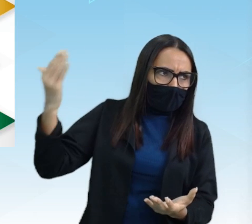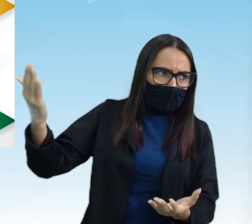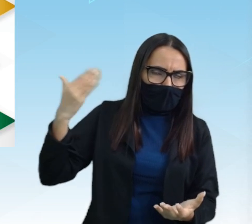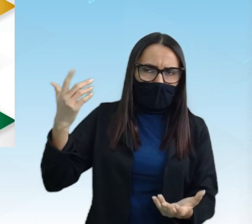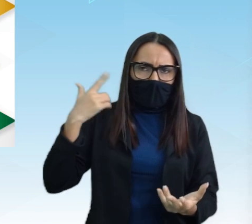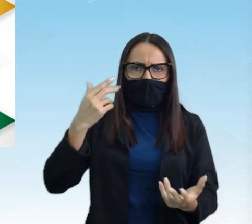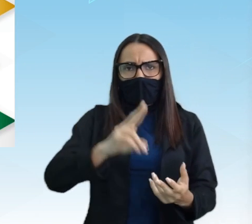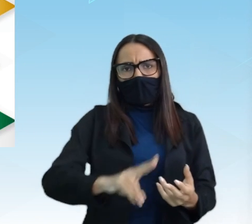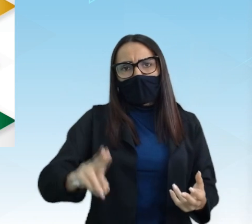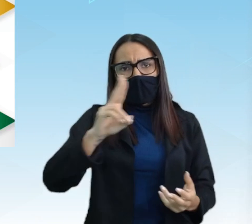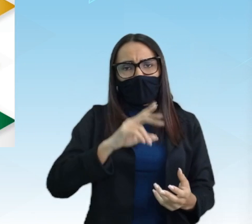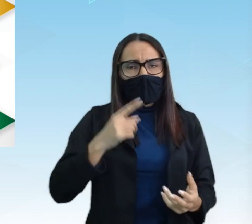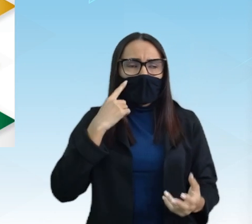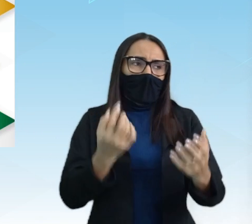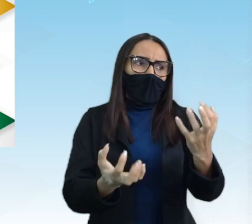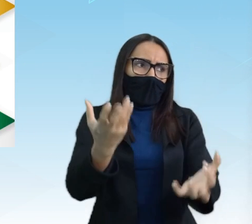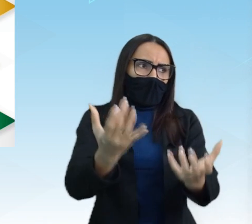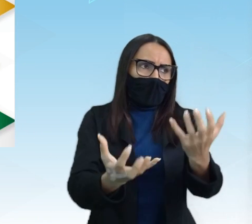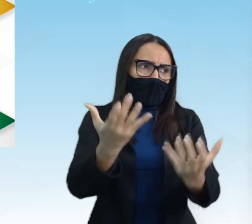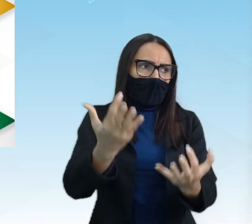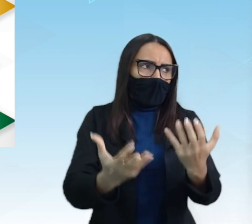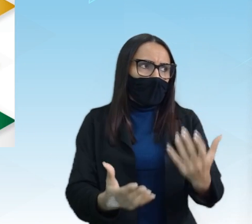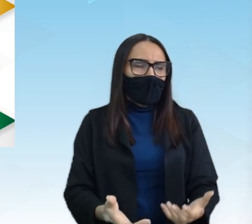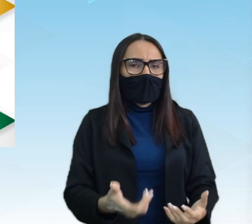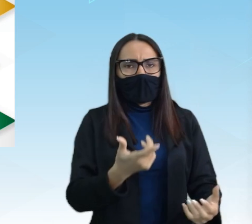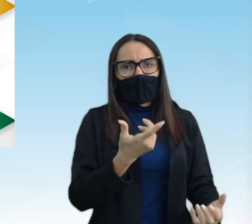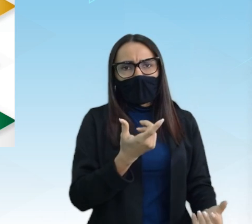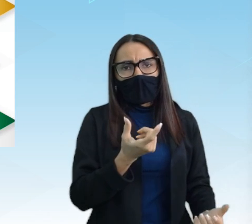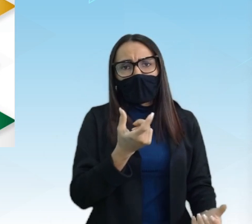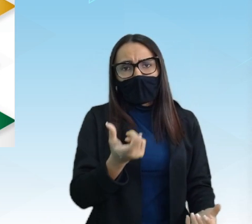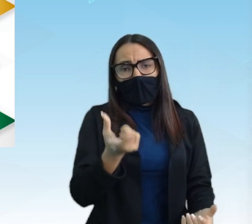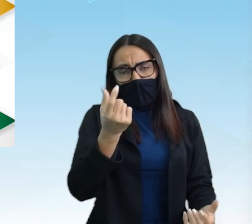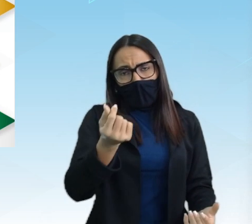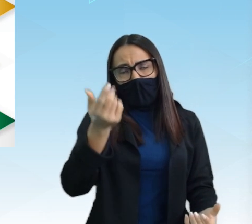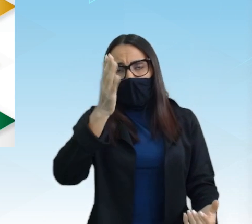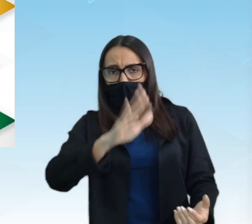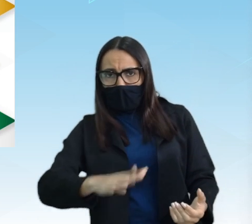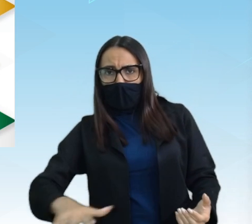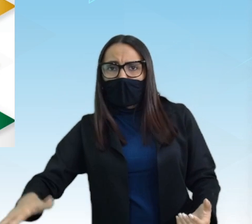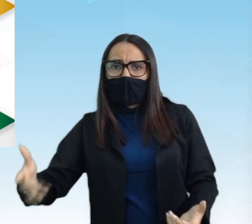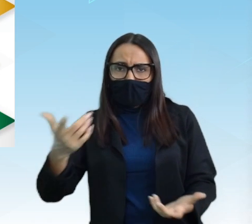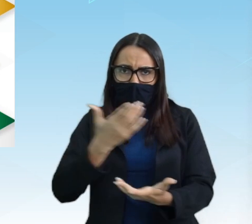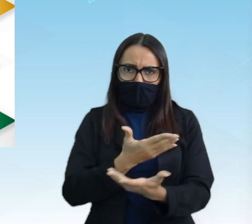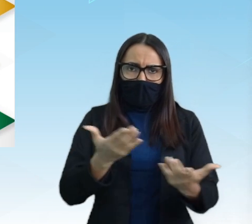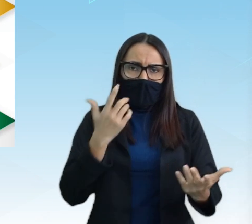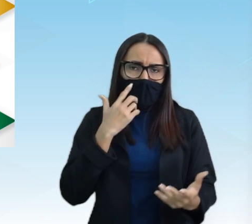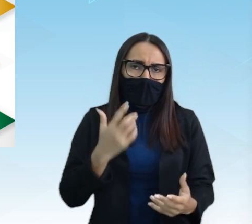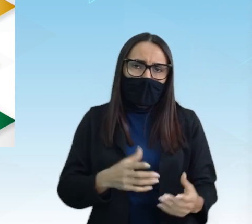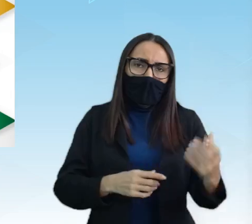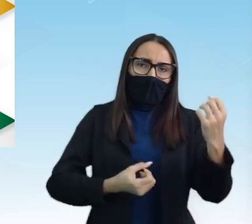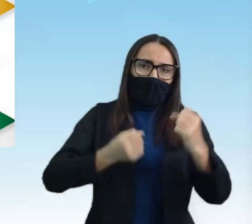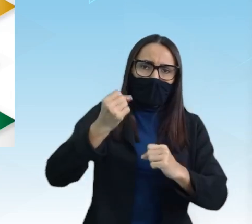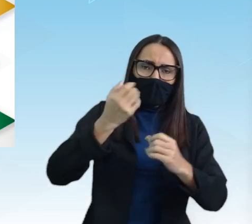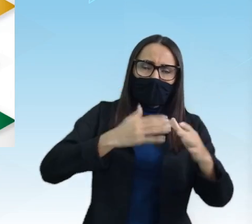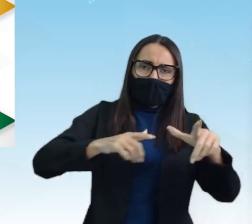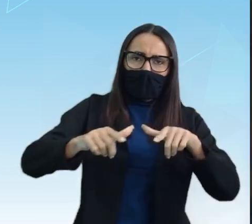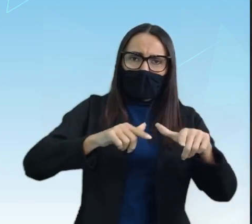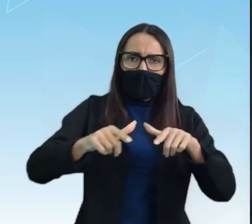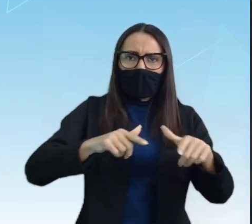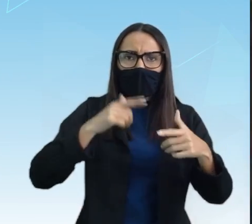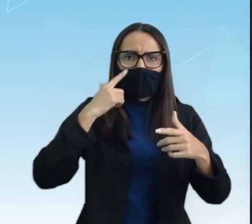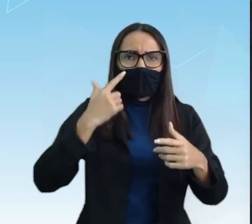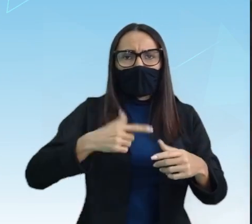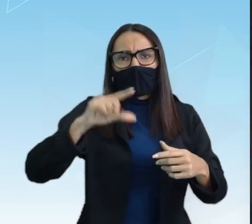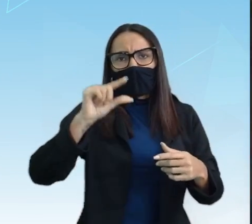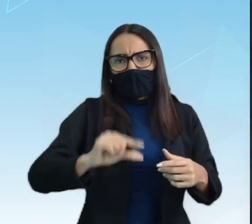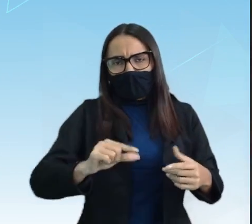geralmente se utiliza isso, que é bem mais barato, a mão de solo, prepara o solo, e a mão de obra familiar, que é pouca,